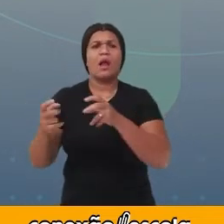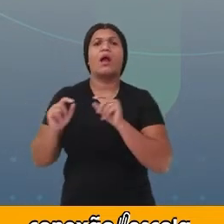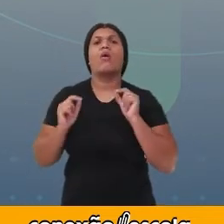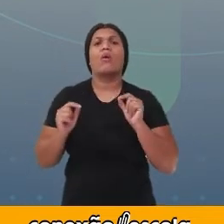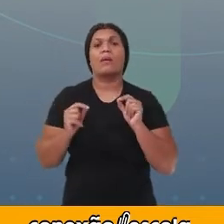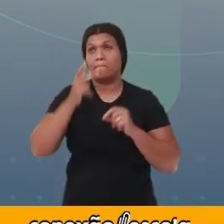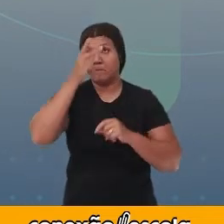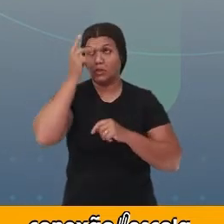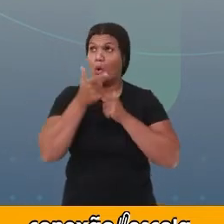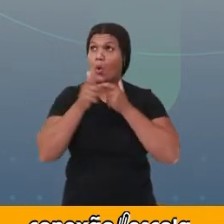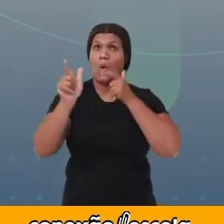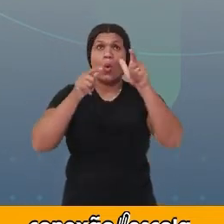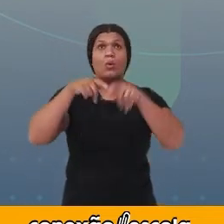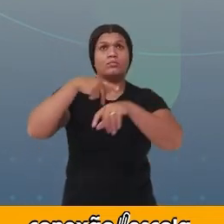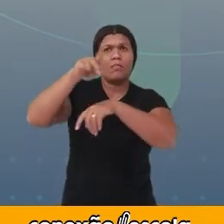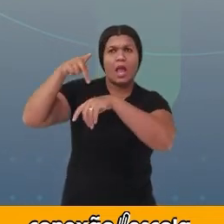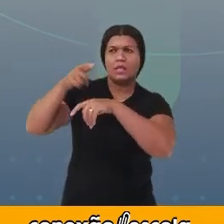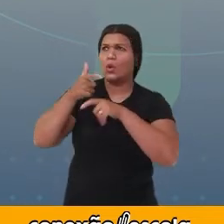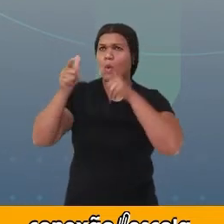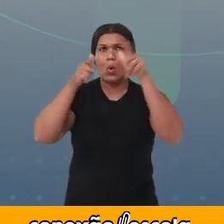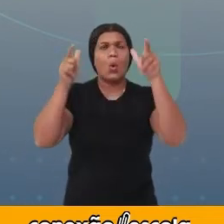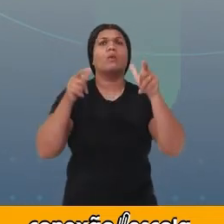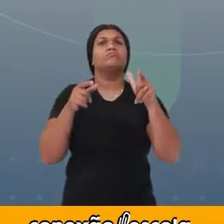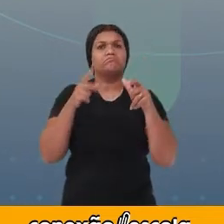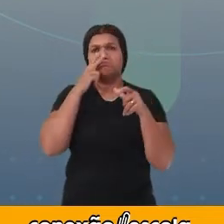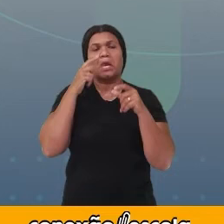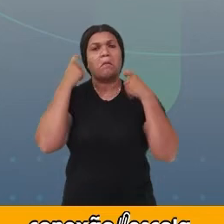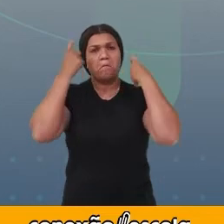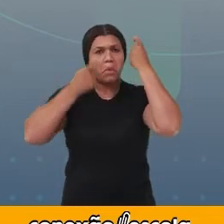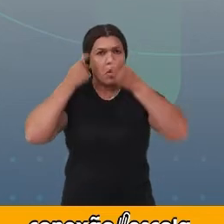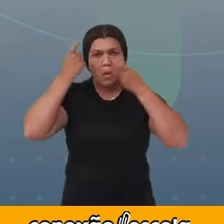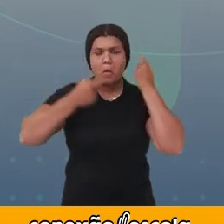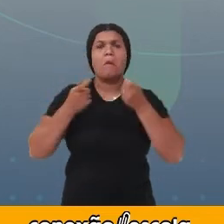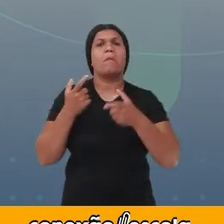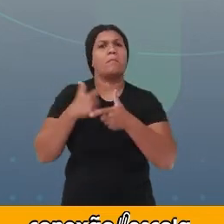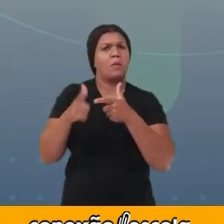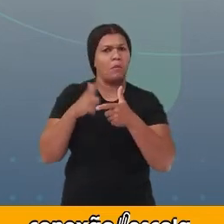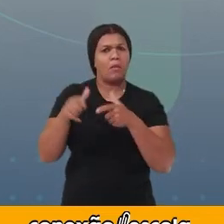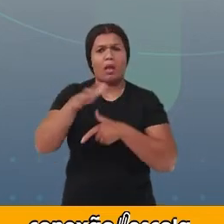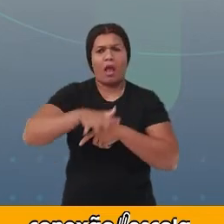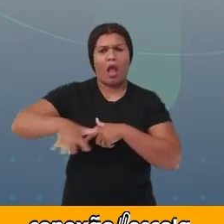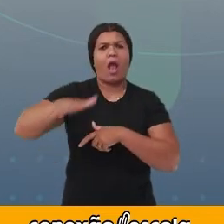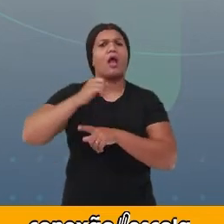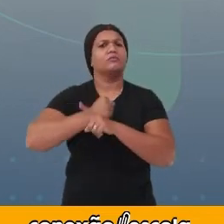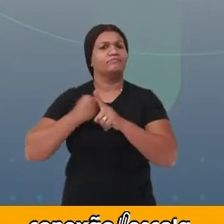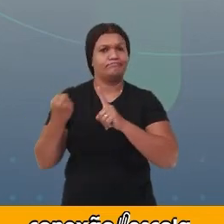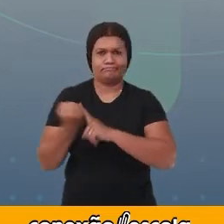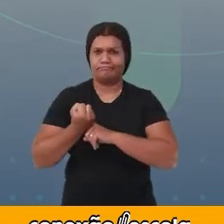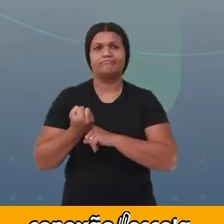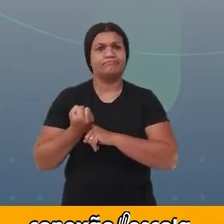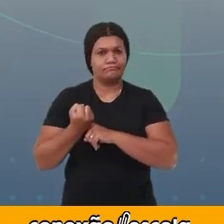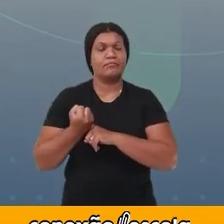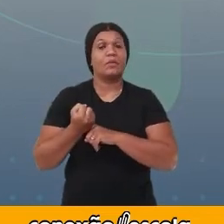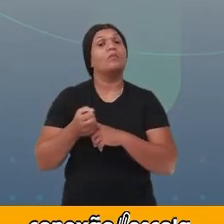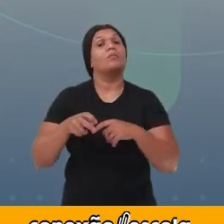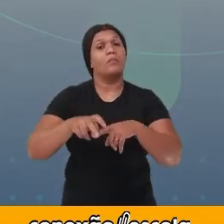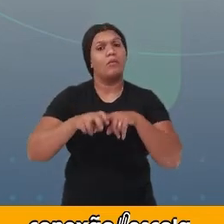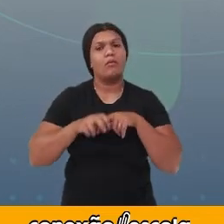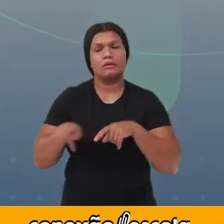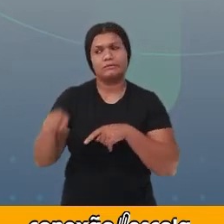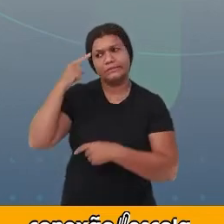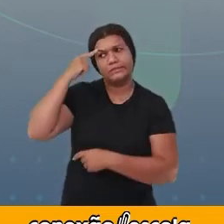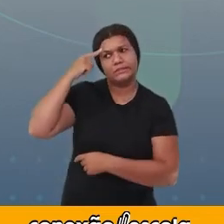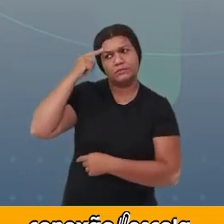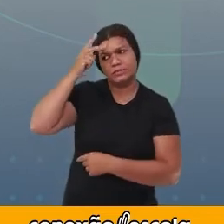em outros locais do mundo se preocupam com esse problema social. E isso, inclusive, pode fazer com que o